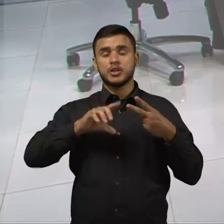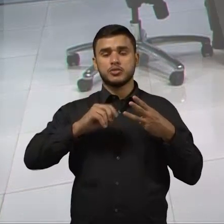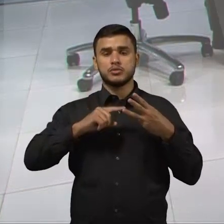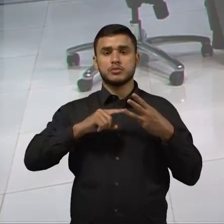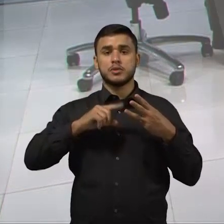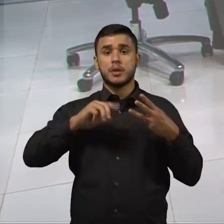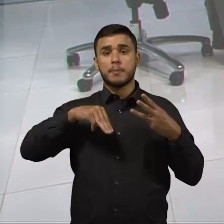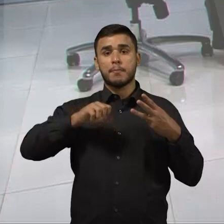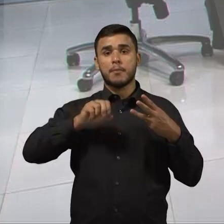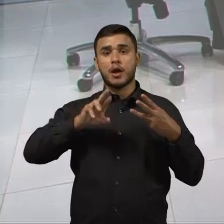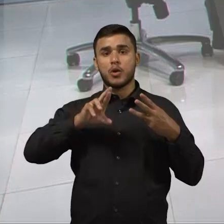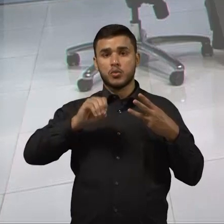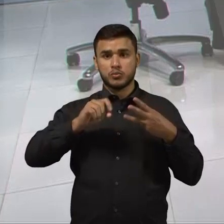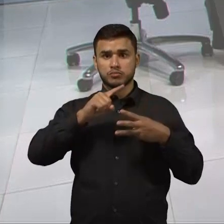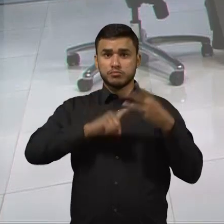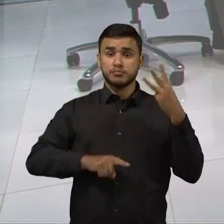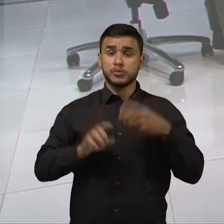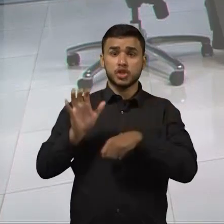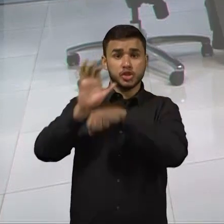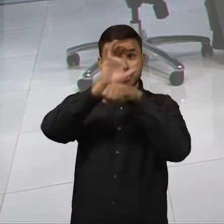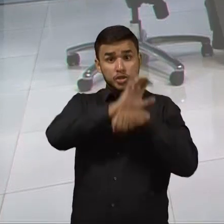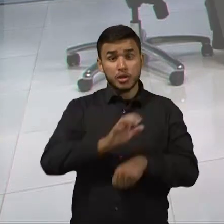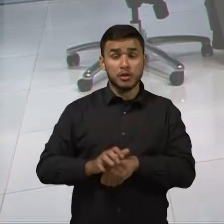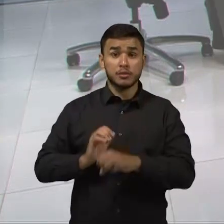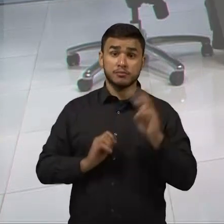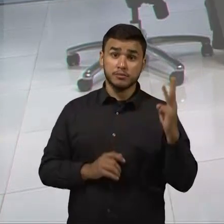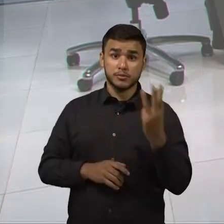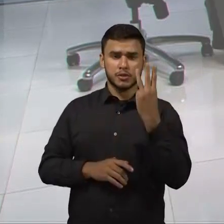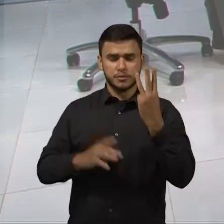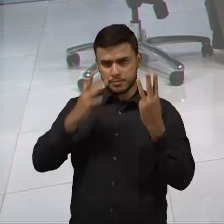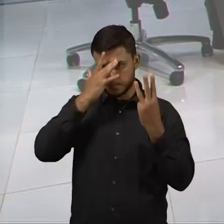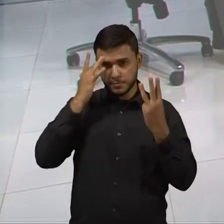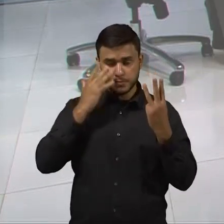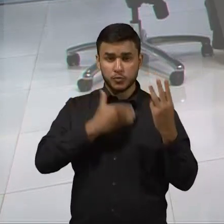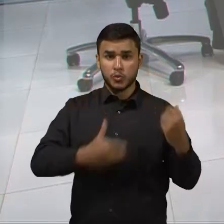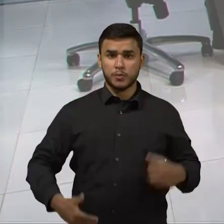perdeu o mandato. E a ditadura militar respondeu como?